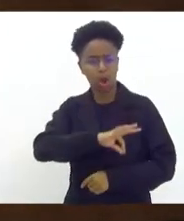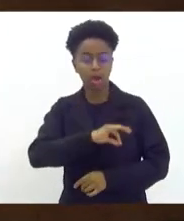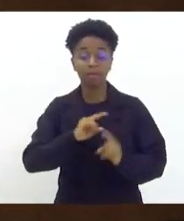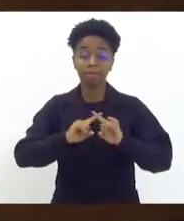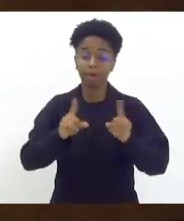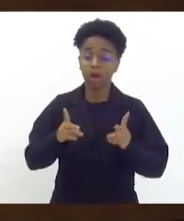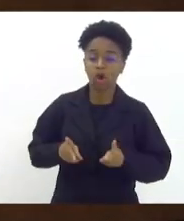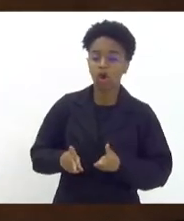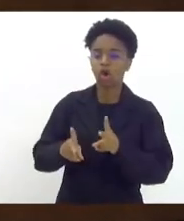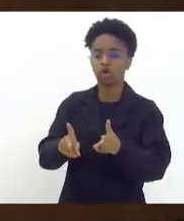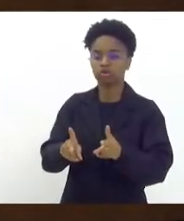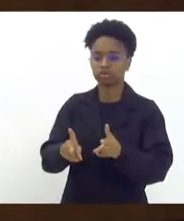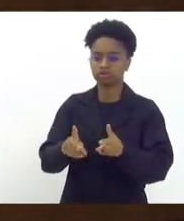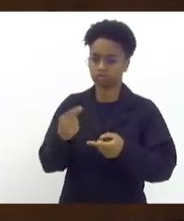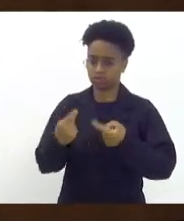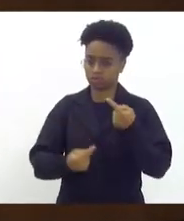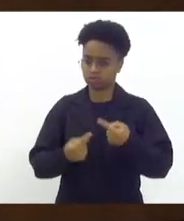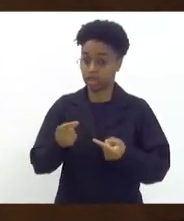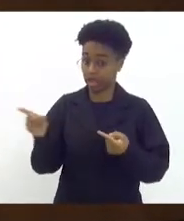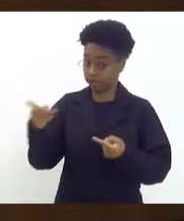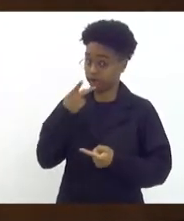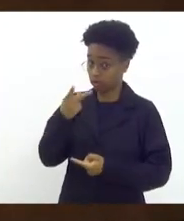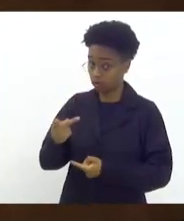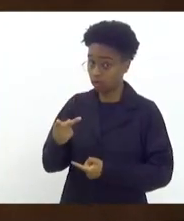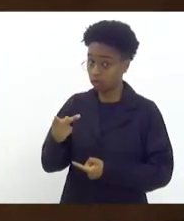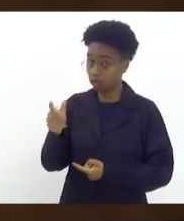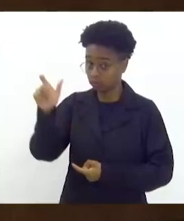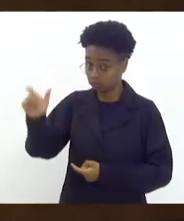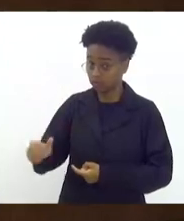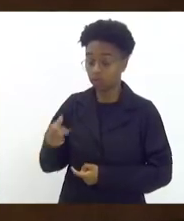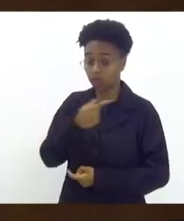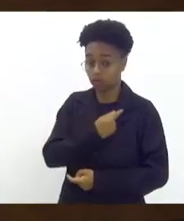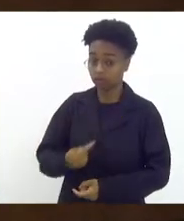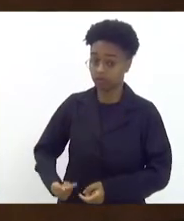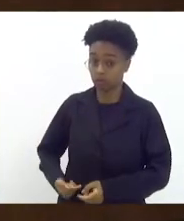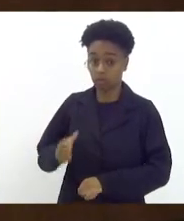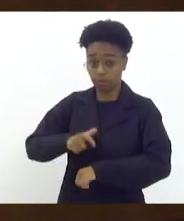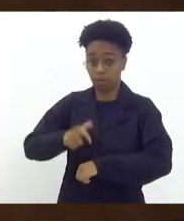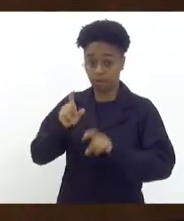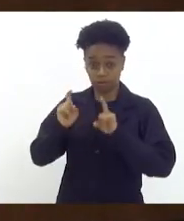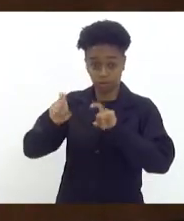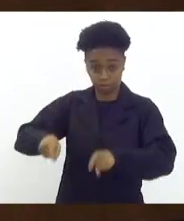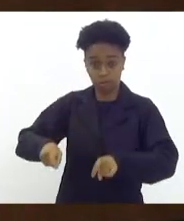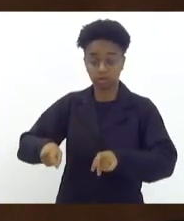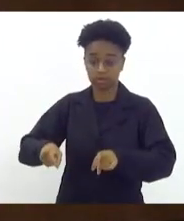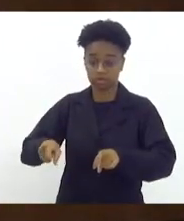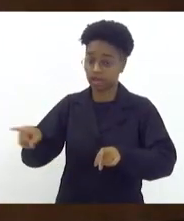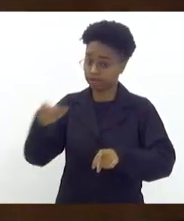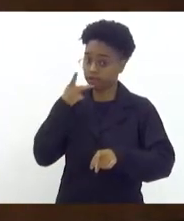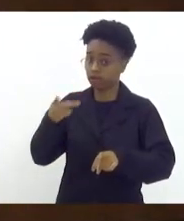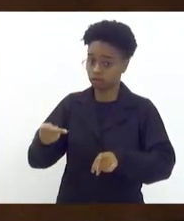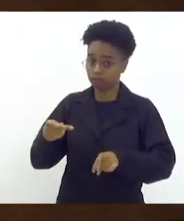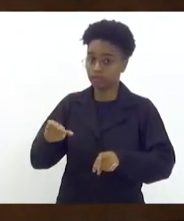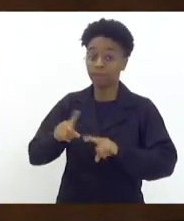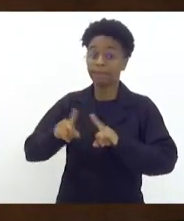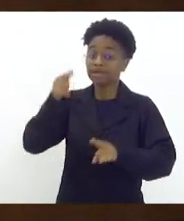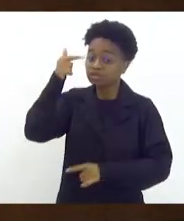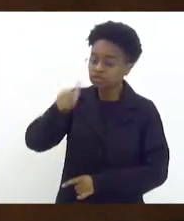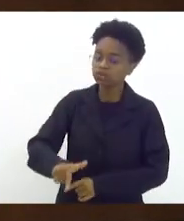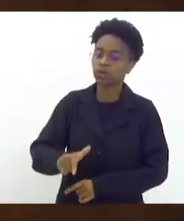manteria essa política ele falou aqui no seu discurso de posse né mais de novo